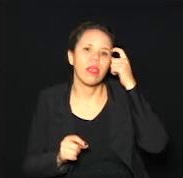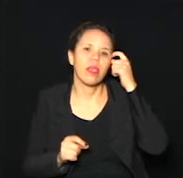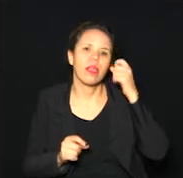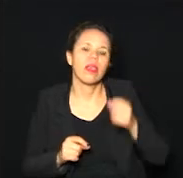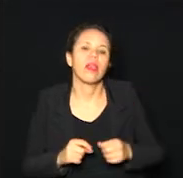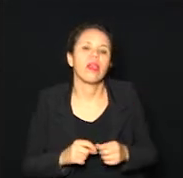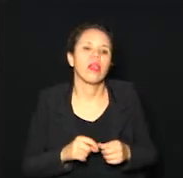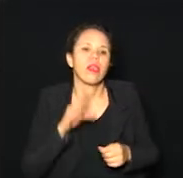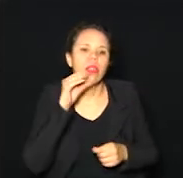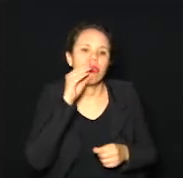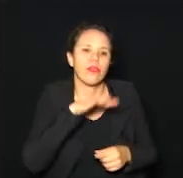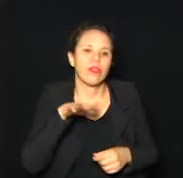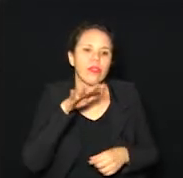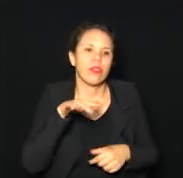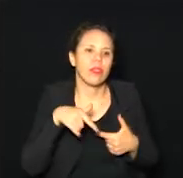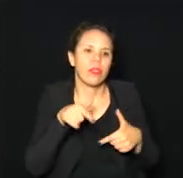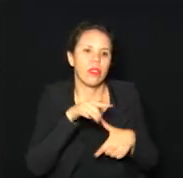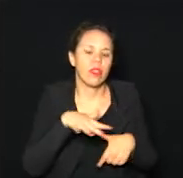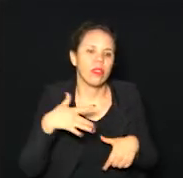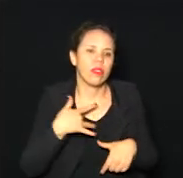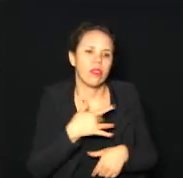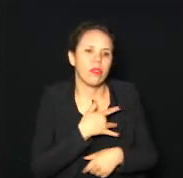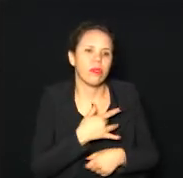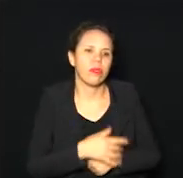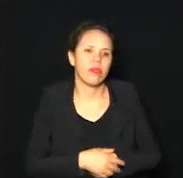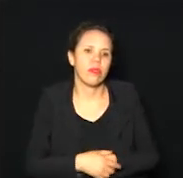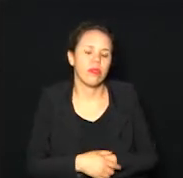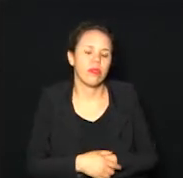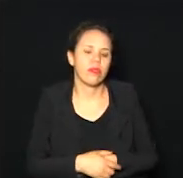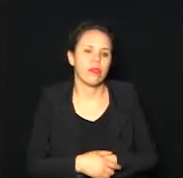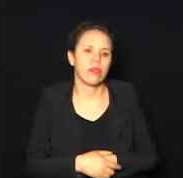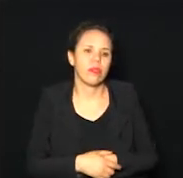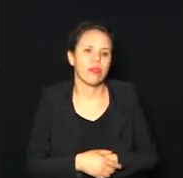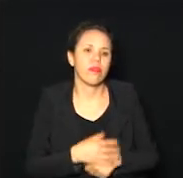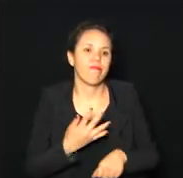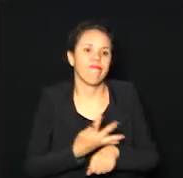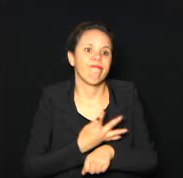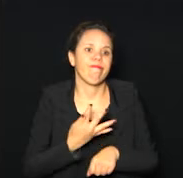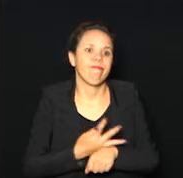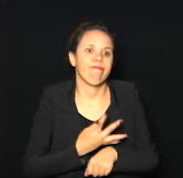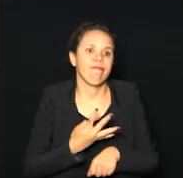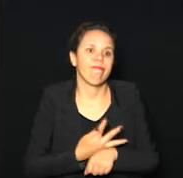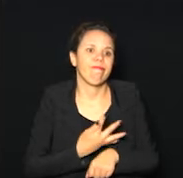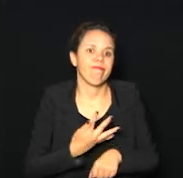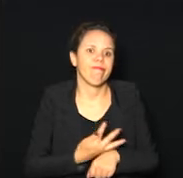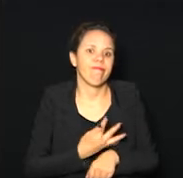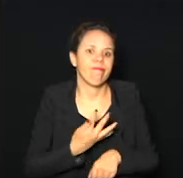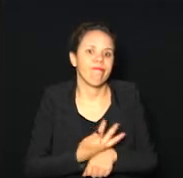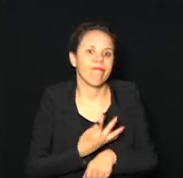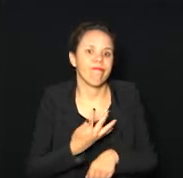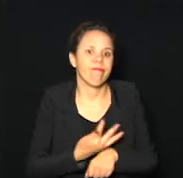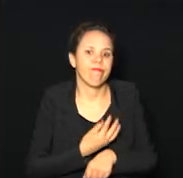as trabalhadoras e trabalhadores da área da saúde estão carregando aí